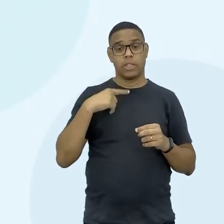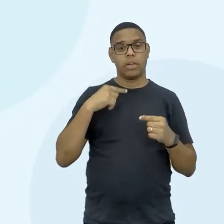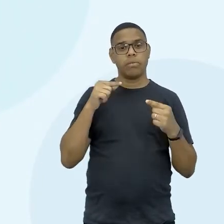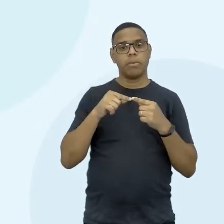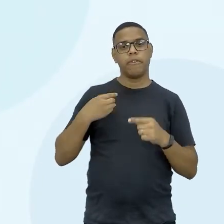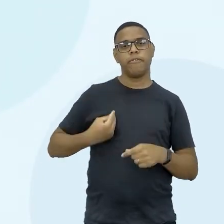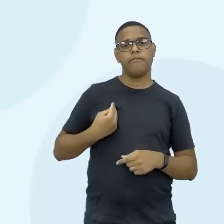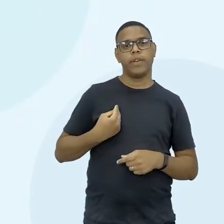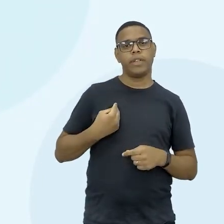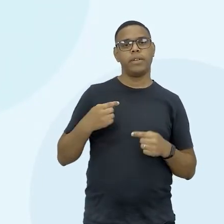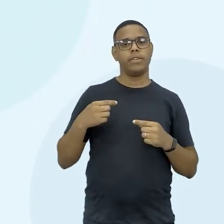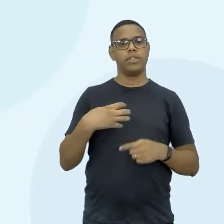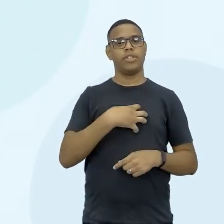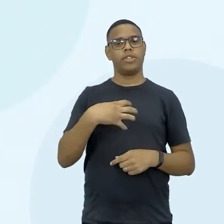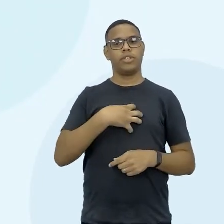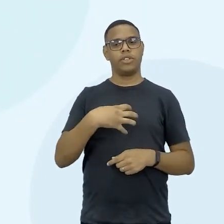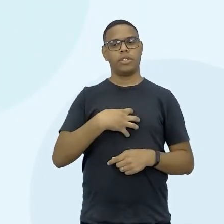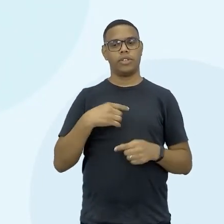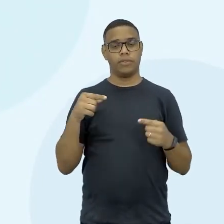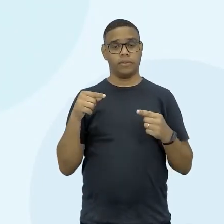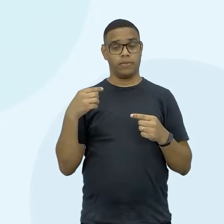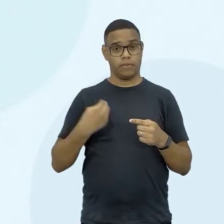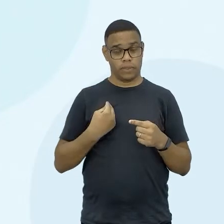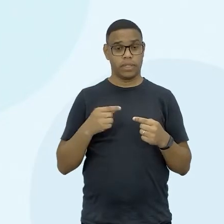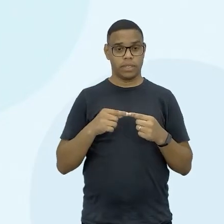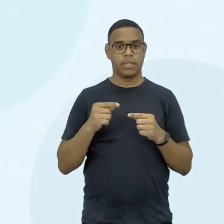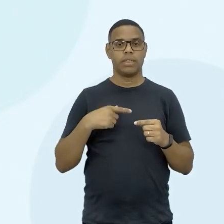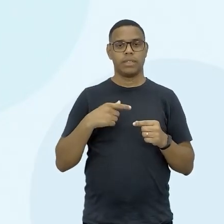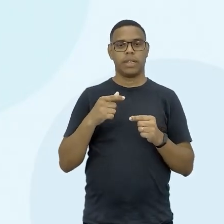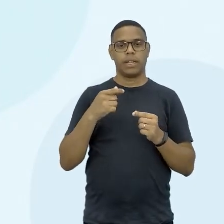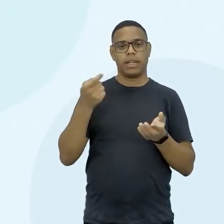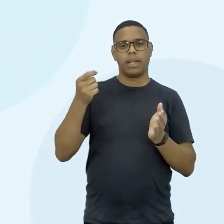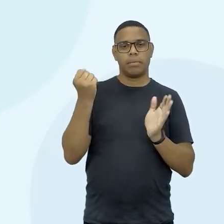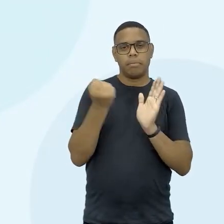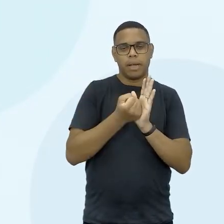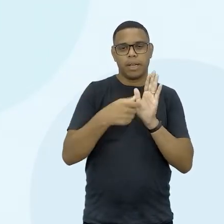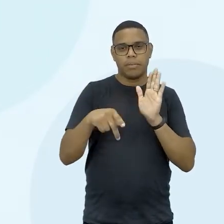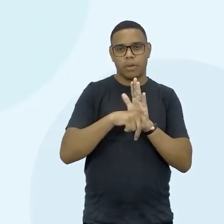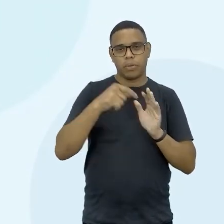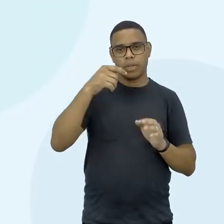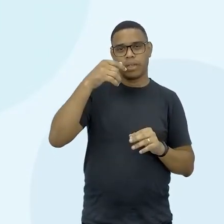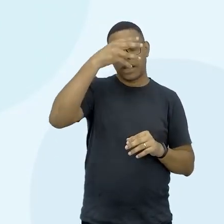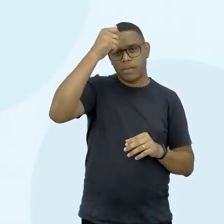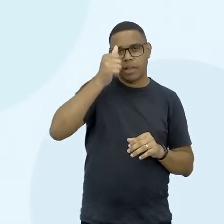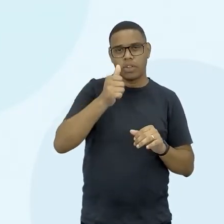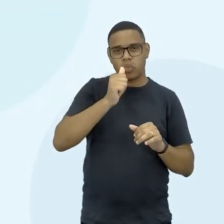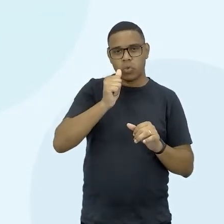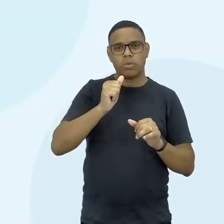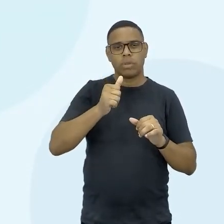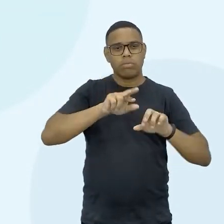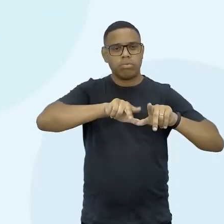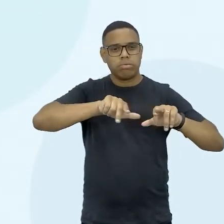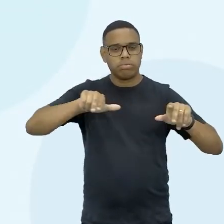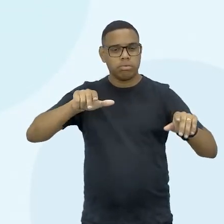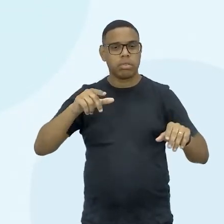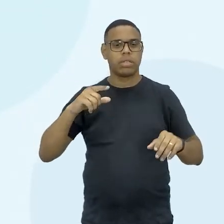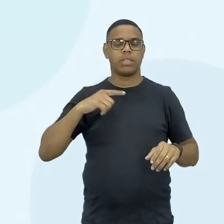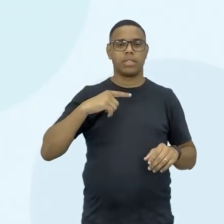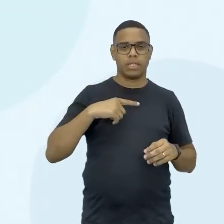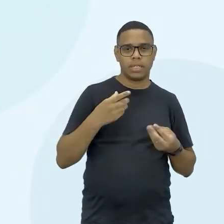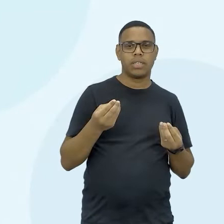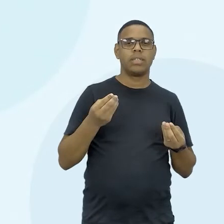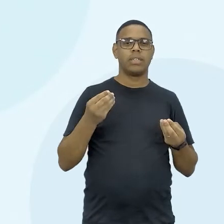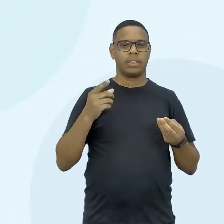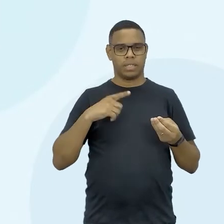vida, né? Então, por exemplo, a gente pega algumas marcas de refrigerante e eles colocam todo um estilo de vida, talvez o American